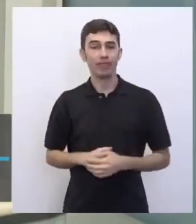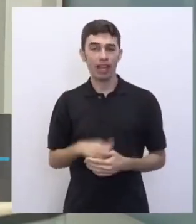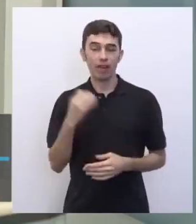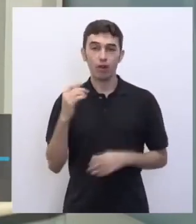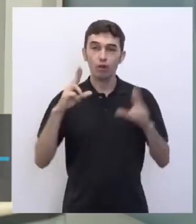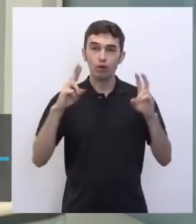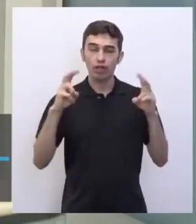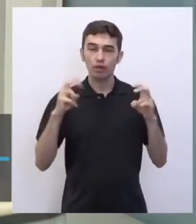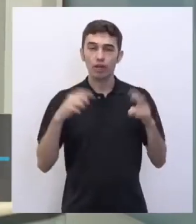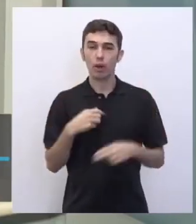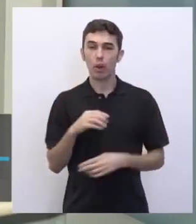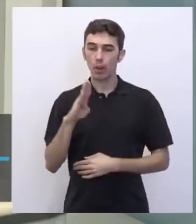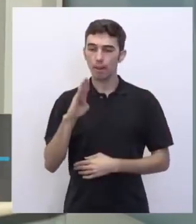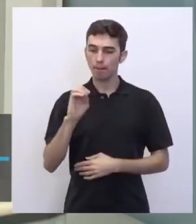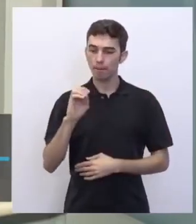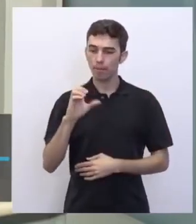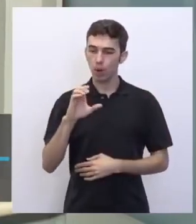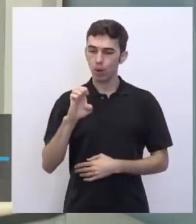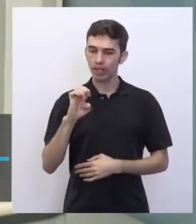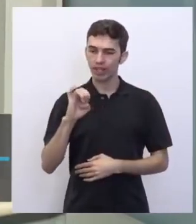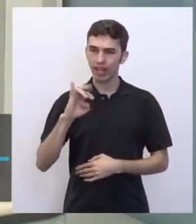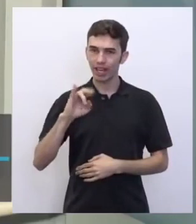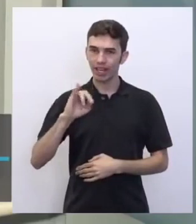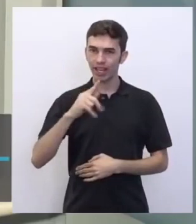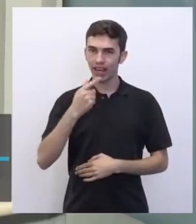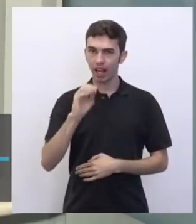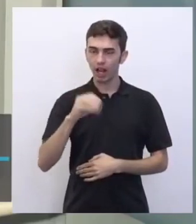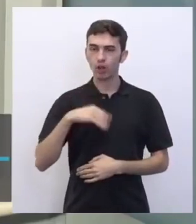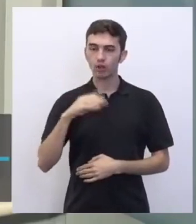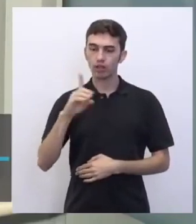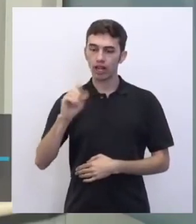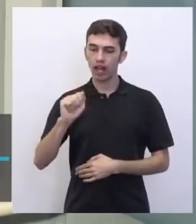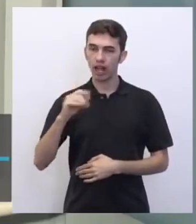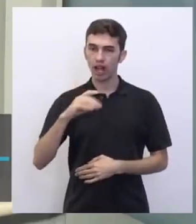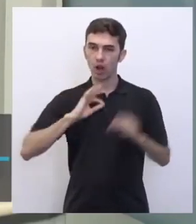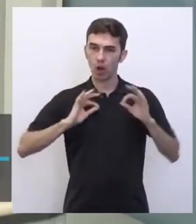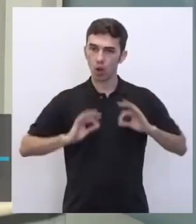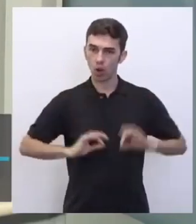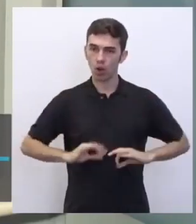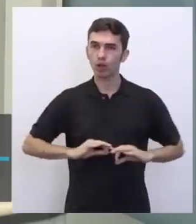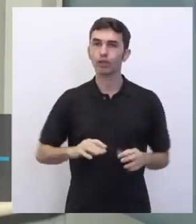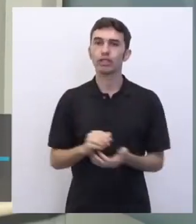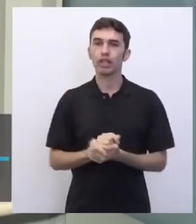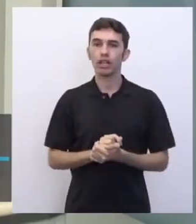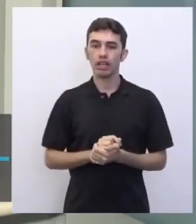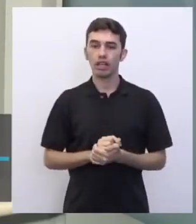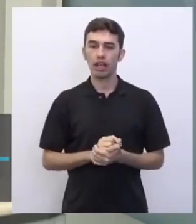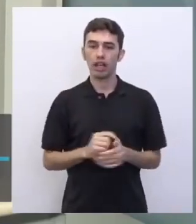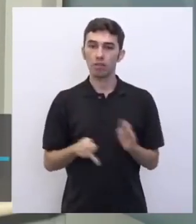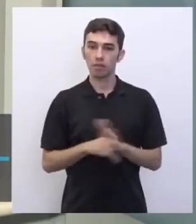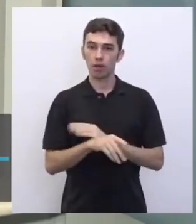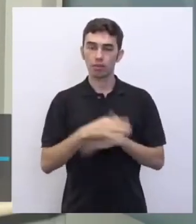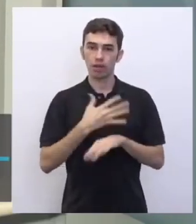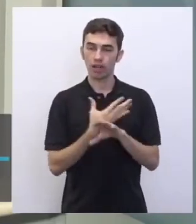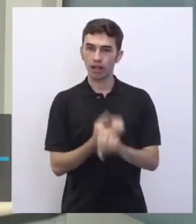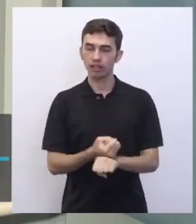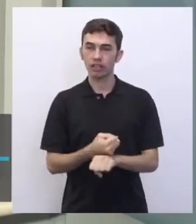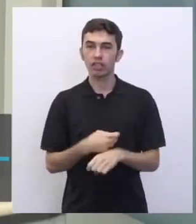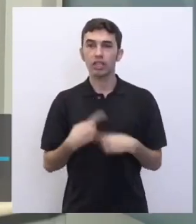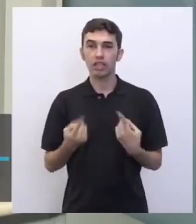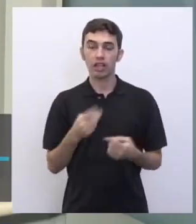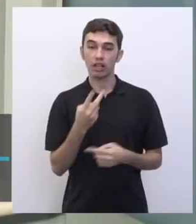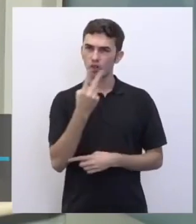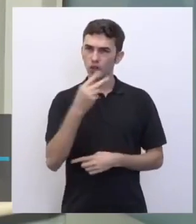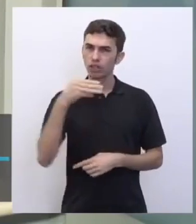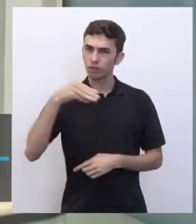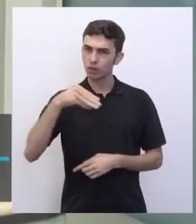chama Boqueirão da Onça é Proteção para a Caatinga. É um vídeo de aproximadamente 2 minutos, então é